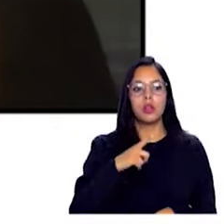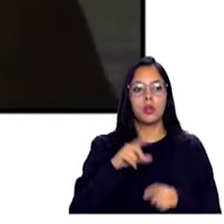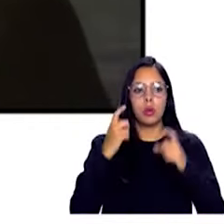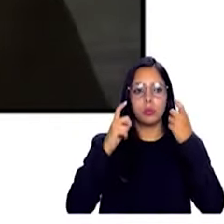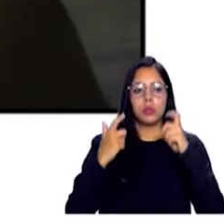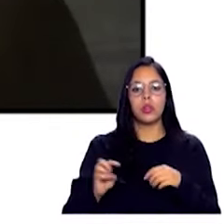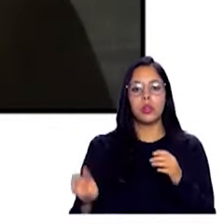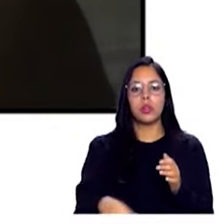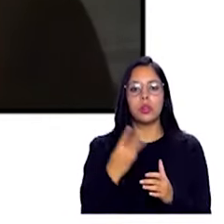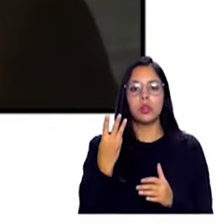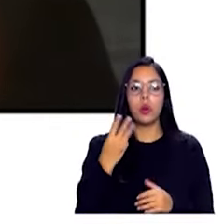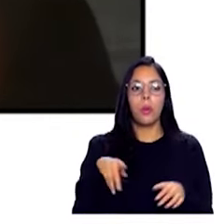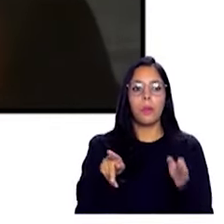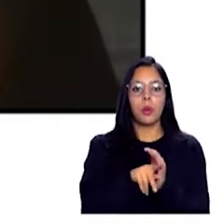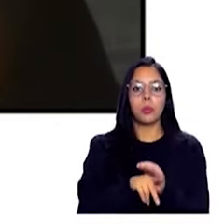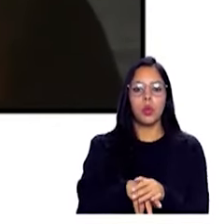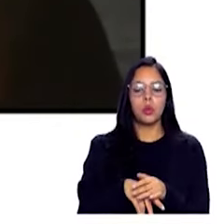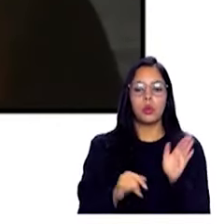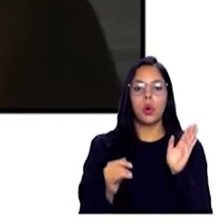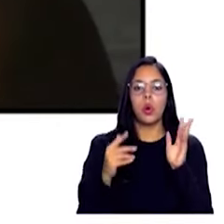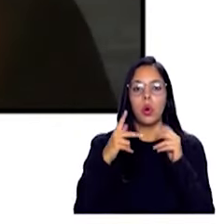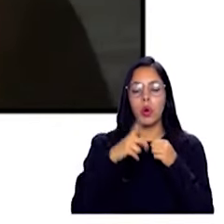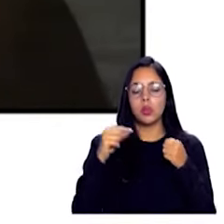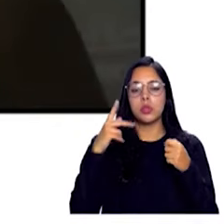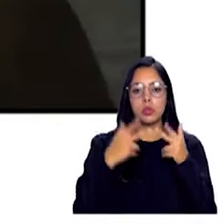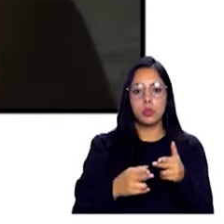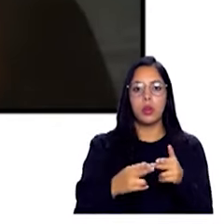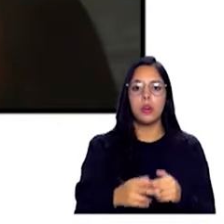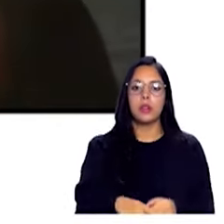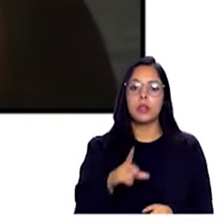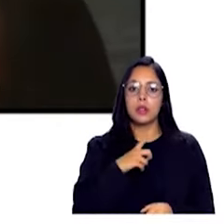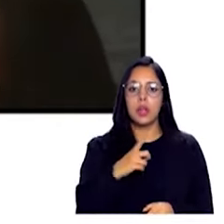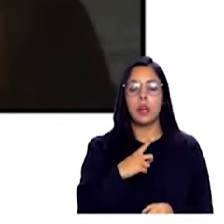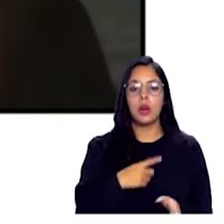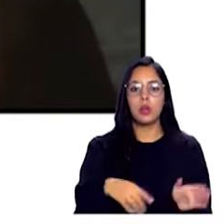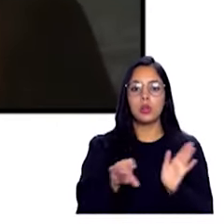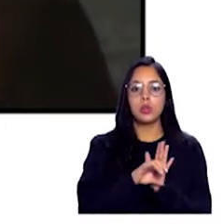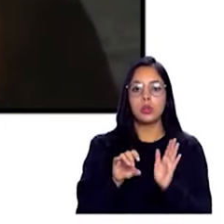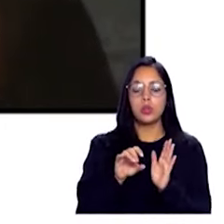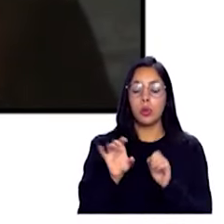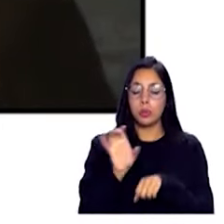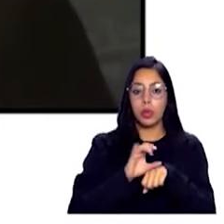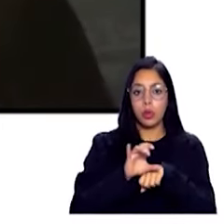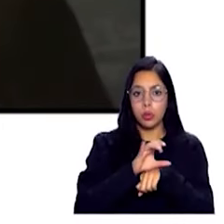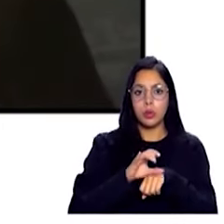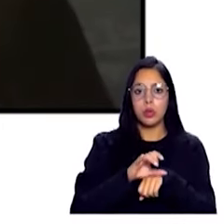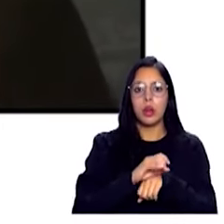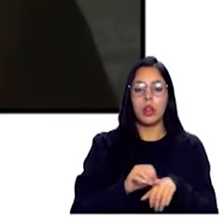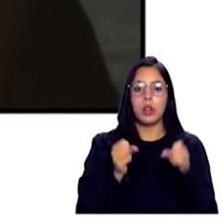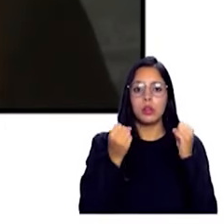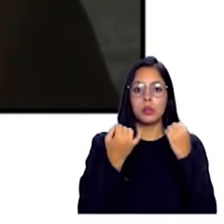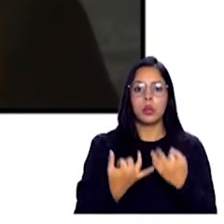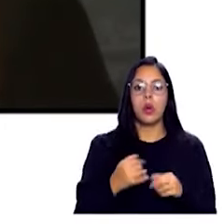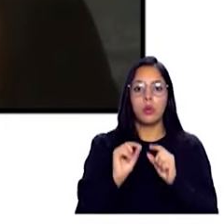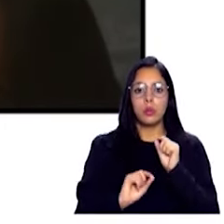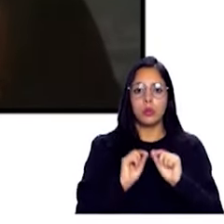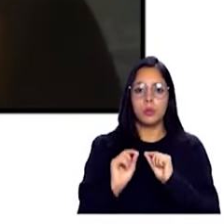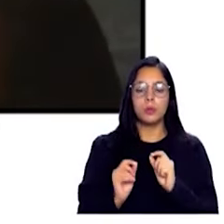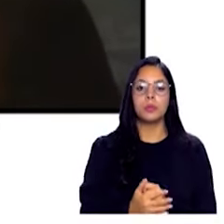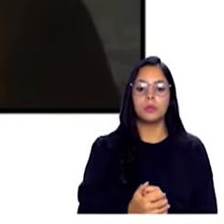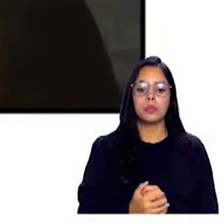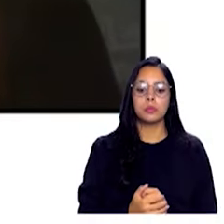artigo em que o legislador constitucional traz casos em que a meu ver eh Estamos diante de